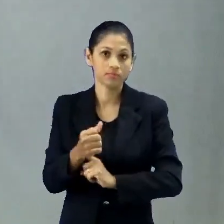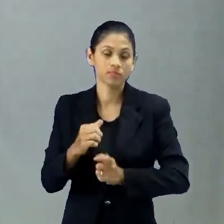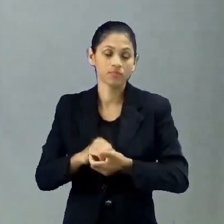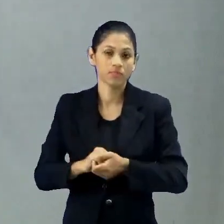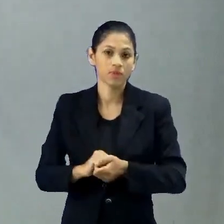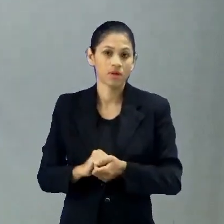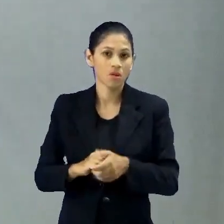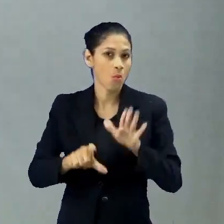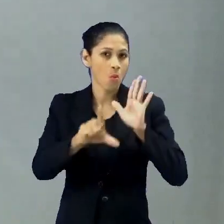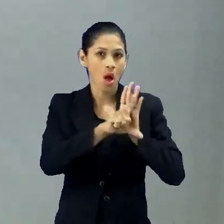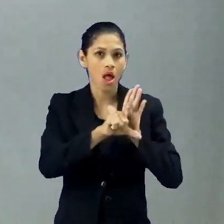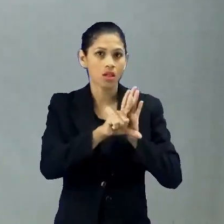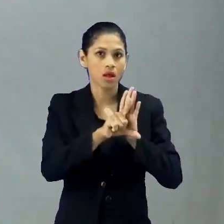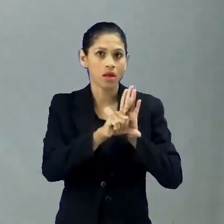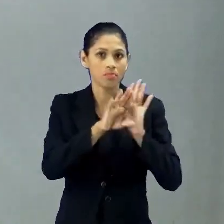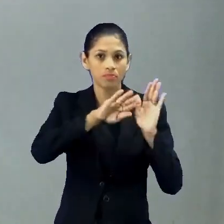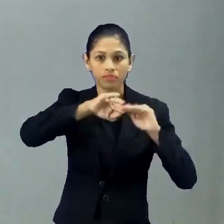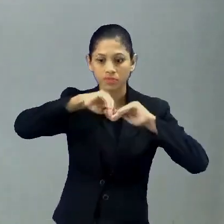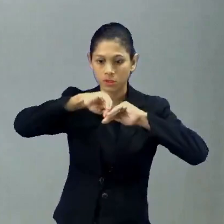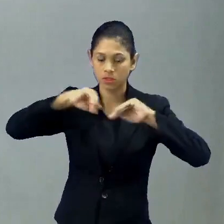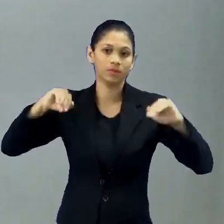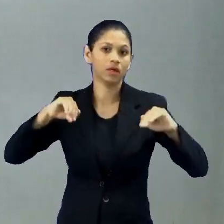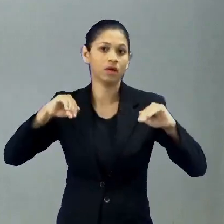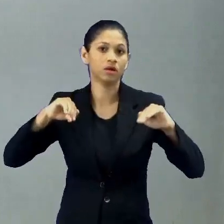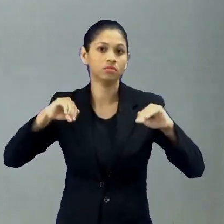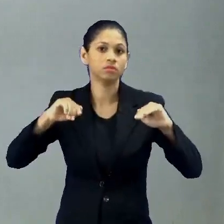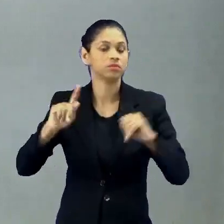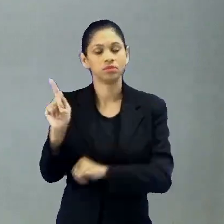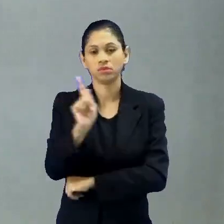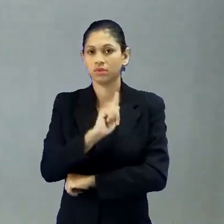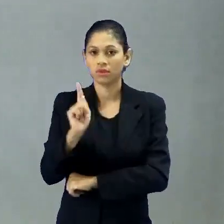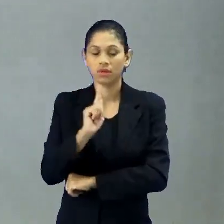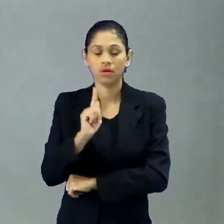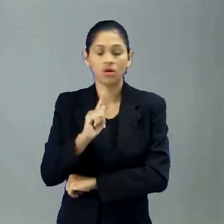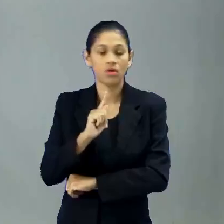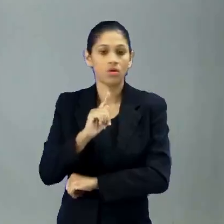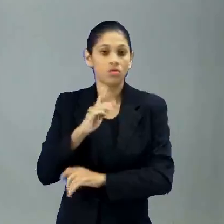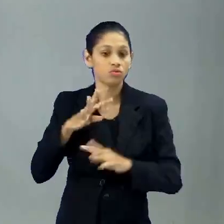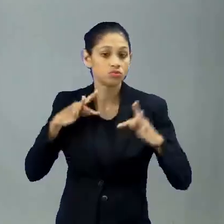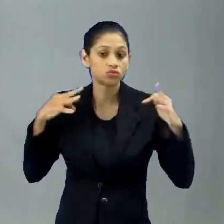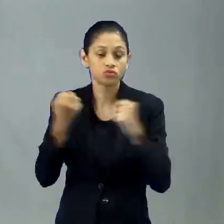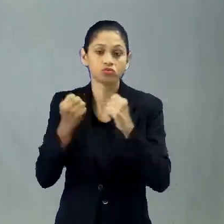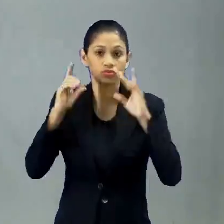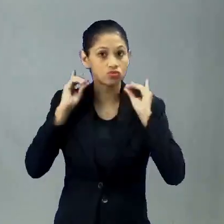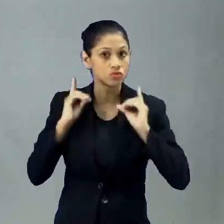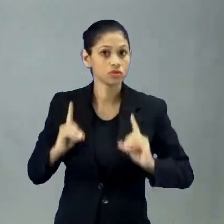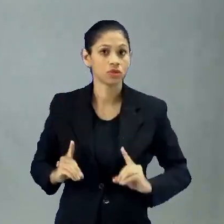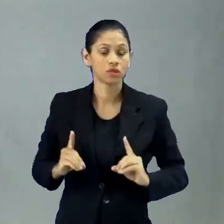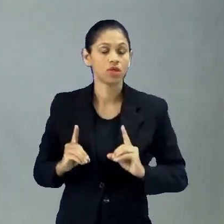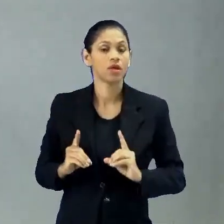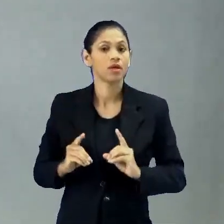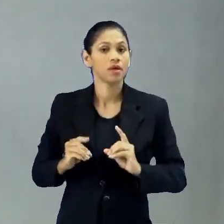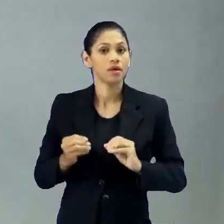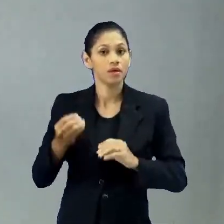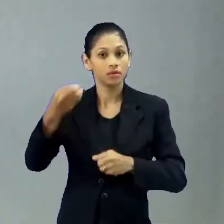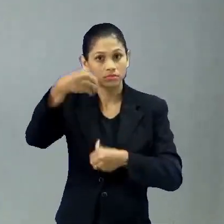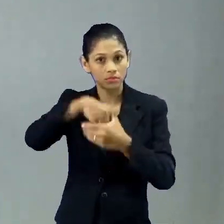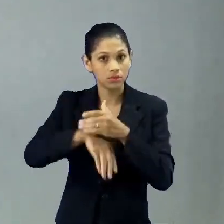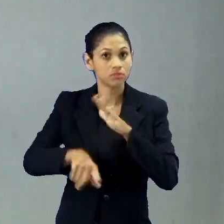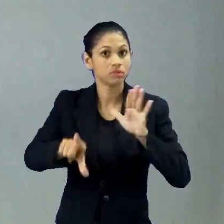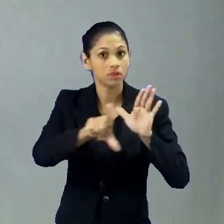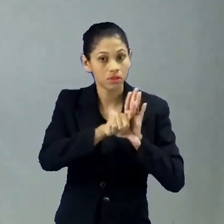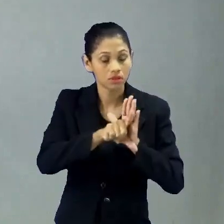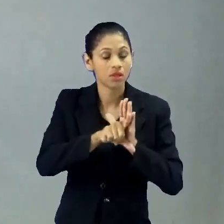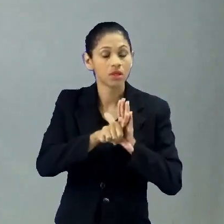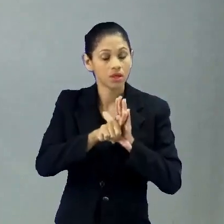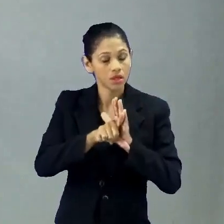parte. Todos os direitos que estão previstos em lei, eles devem ser entendidos como direitos